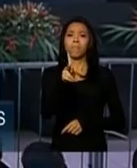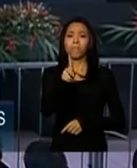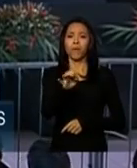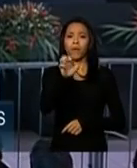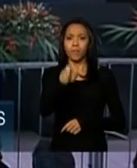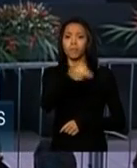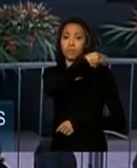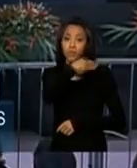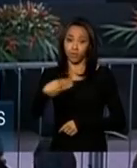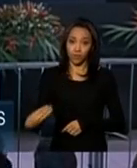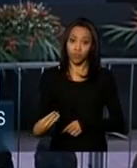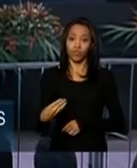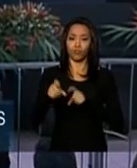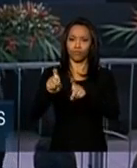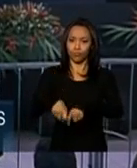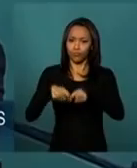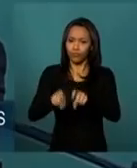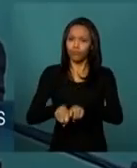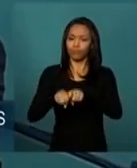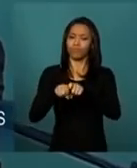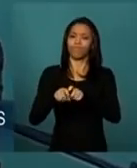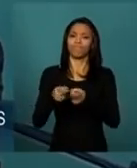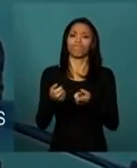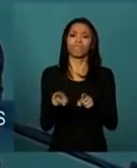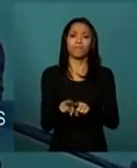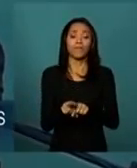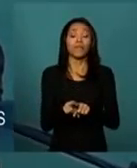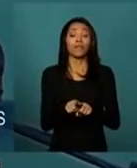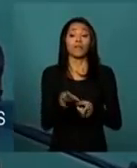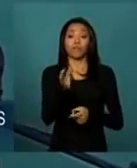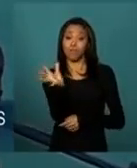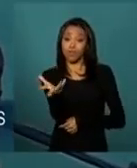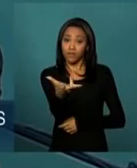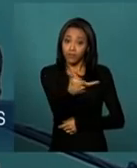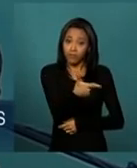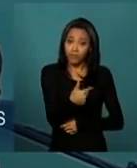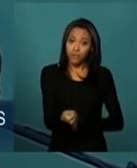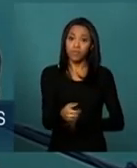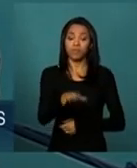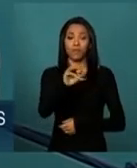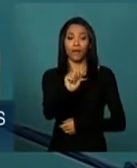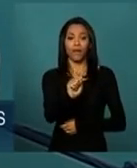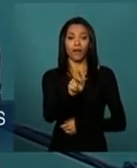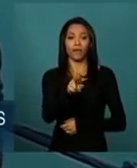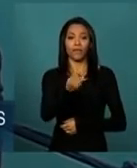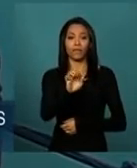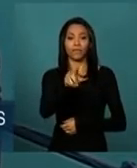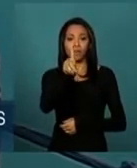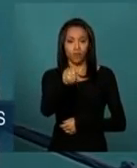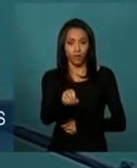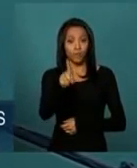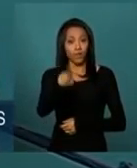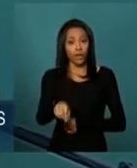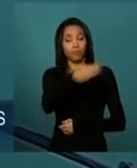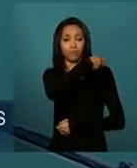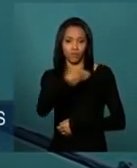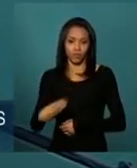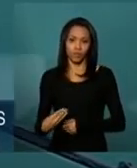ministro do Estado do Desenvolvimento Agrário, excelentíssimo senhor Aguinaldo Ribeiro, ministro de Estado